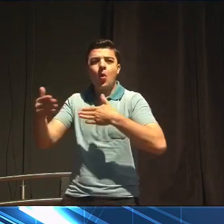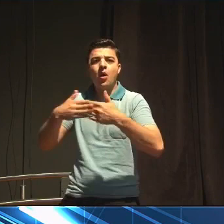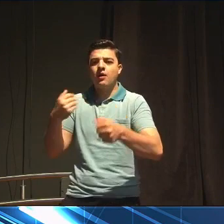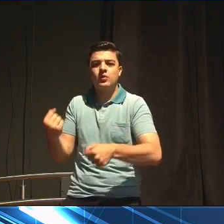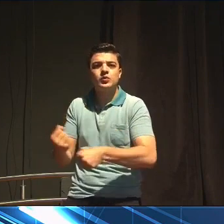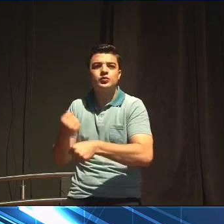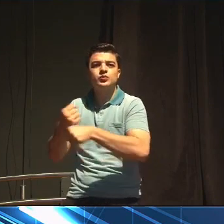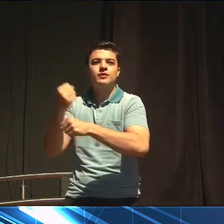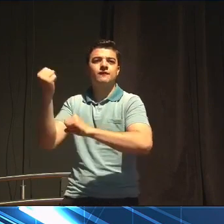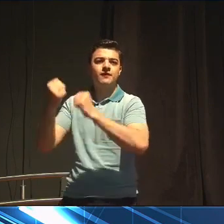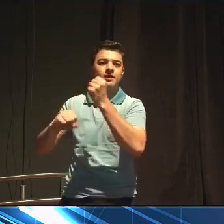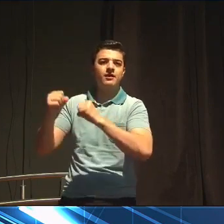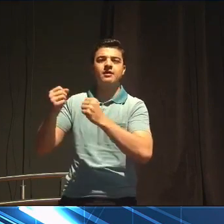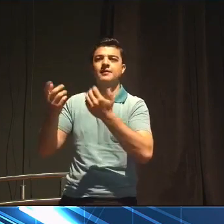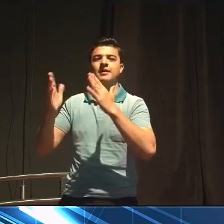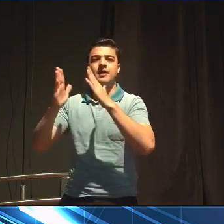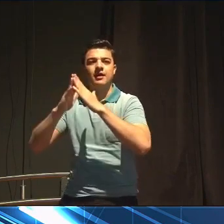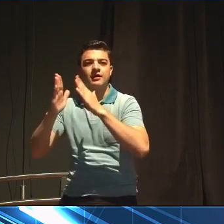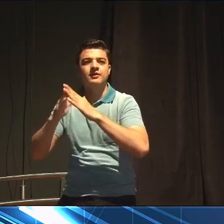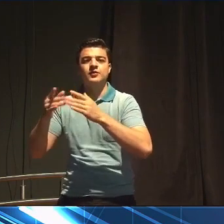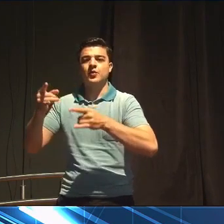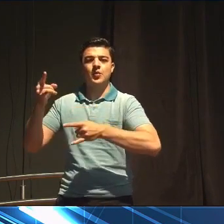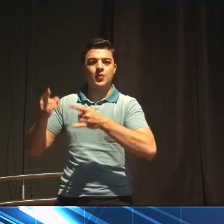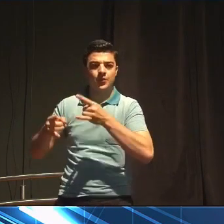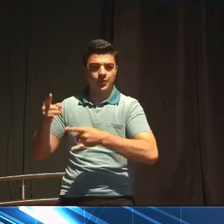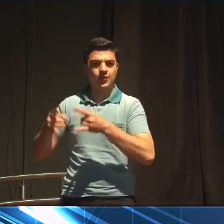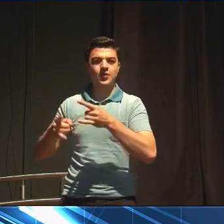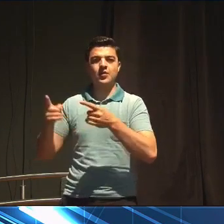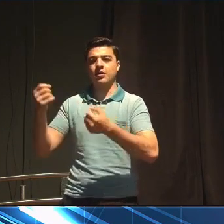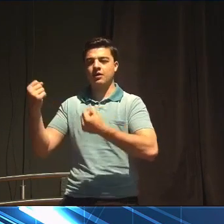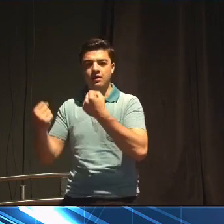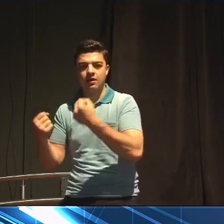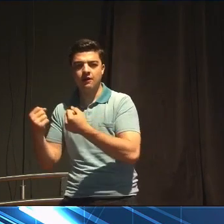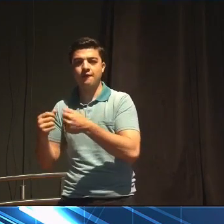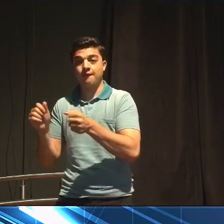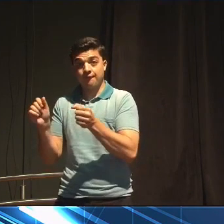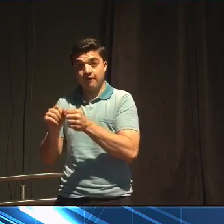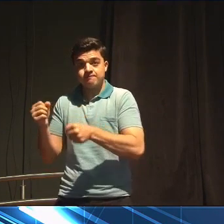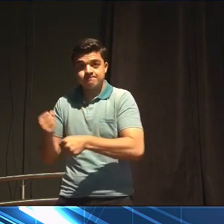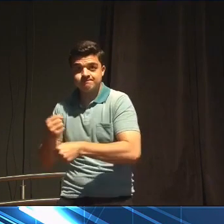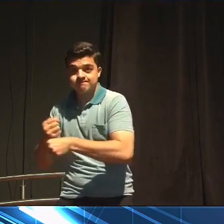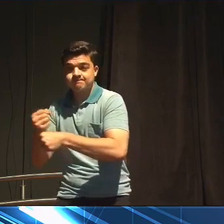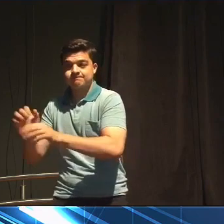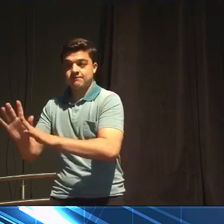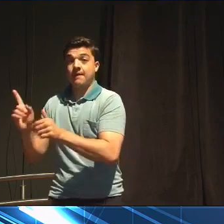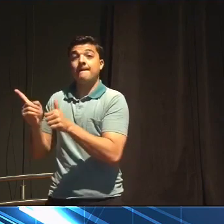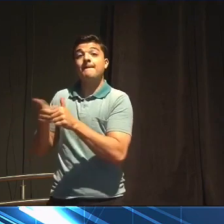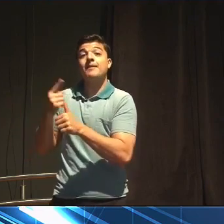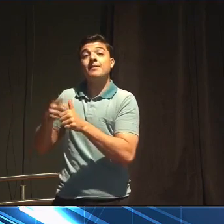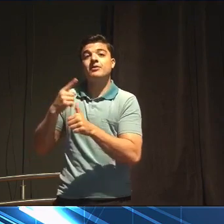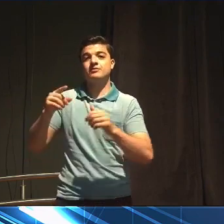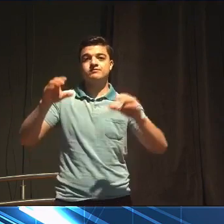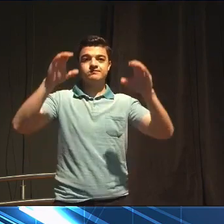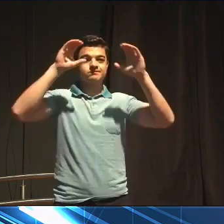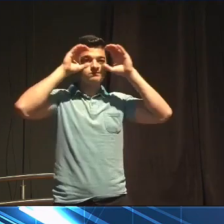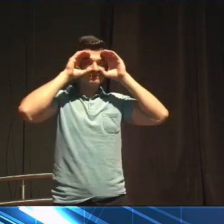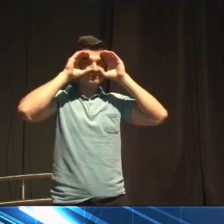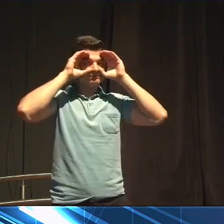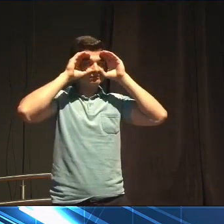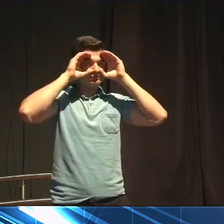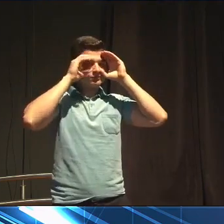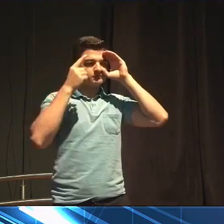importa se é uma fábrica, uma casa, um robô, um carro autônomo, tudo vai ser criado no mundo virtual e vai ser simulado